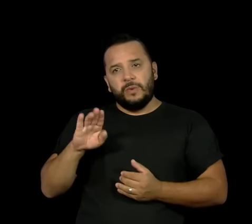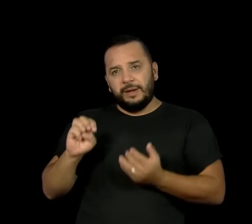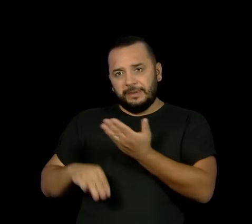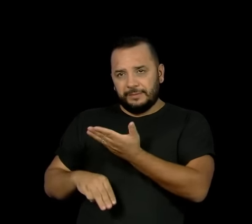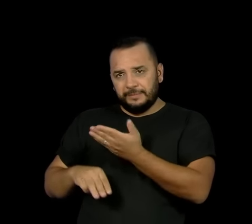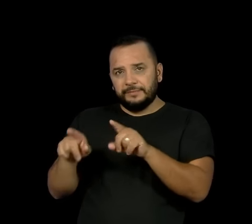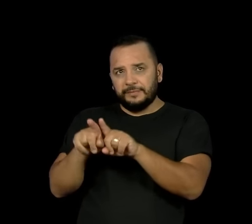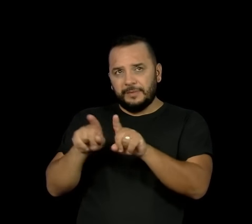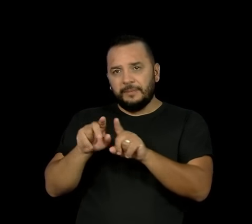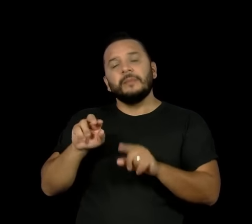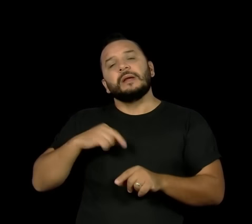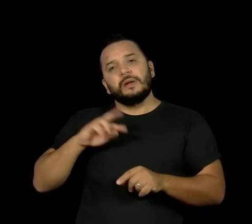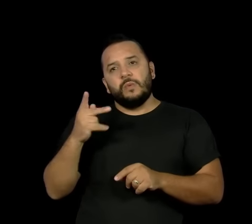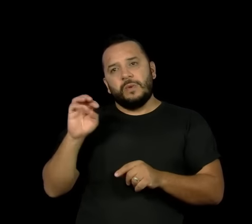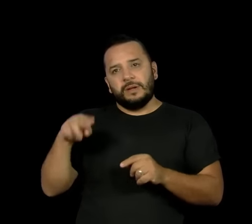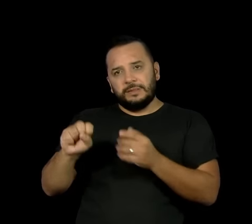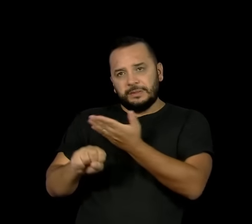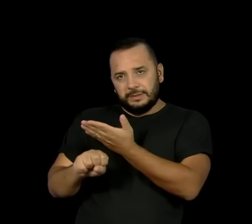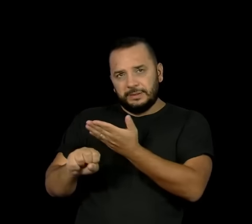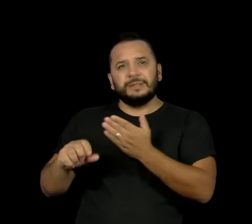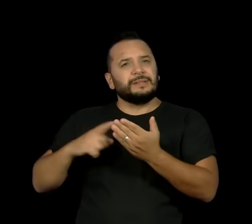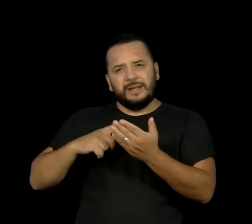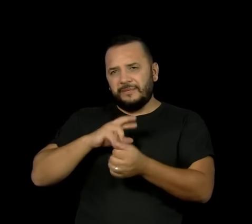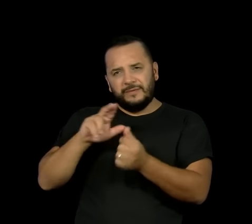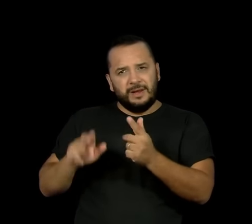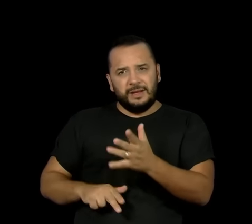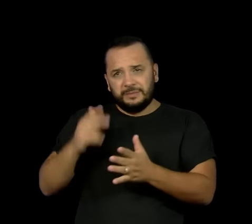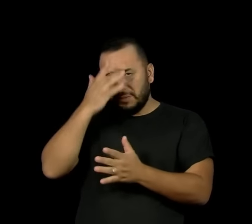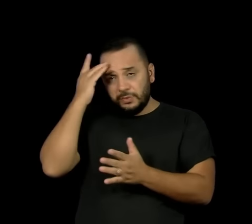e Hans Christian Andersen, entre outros.